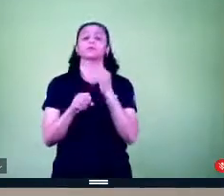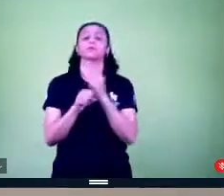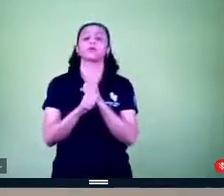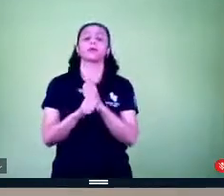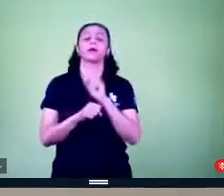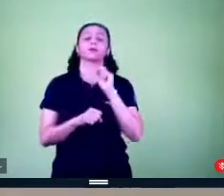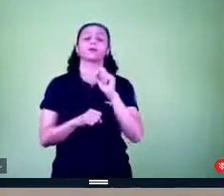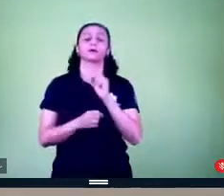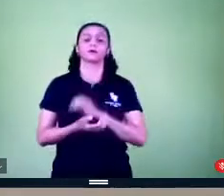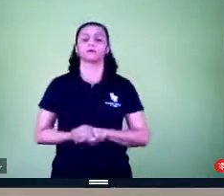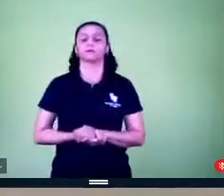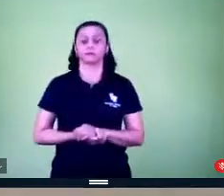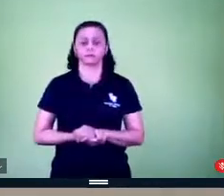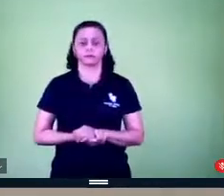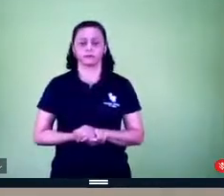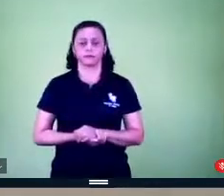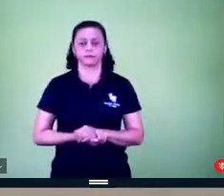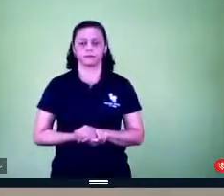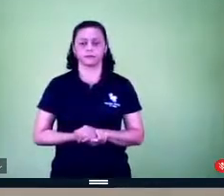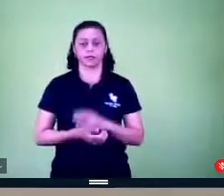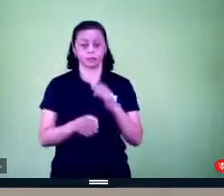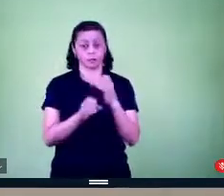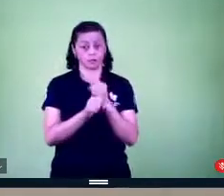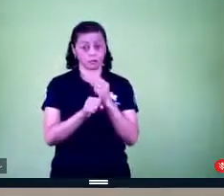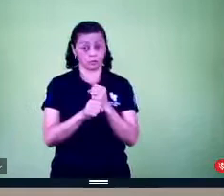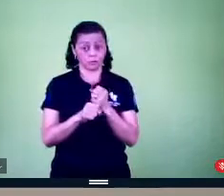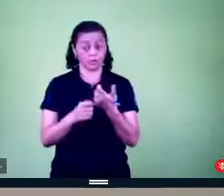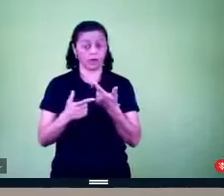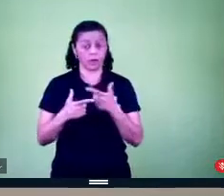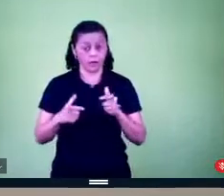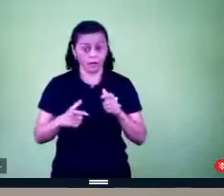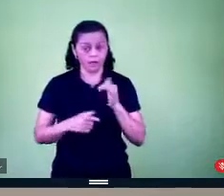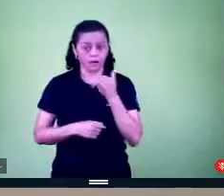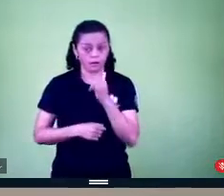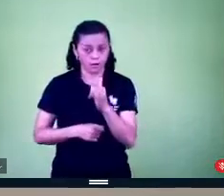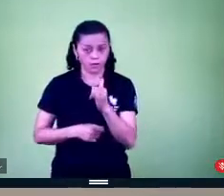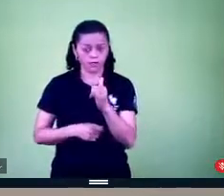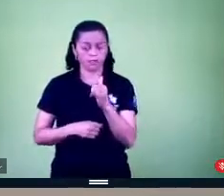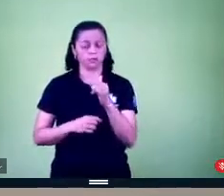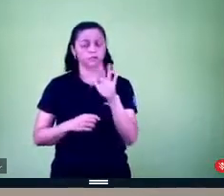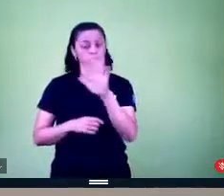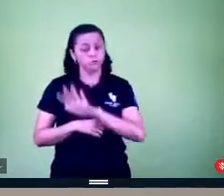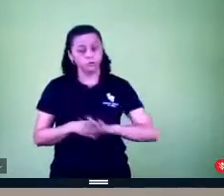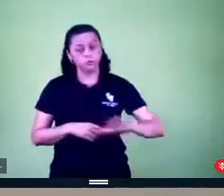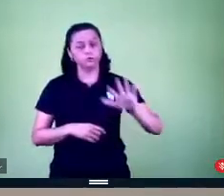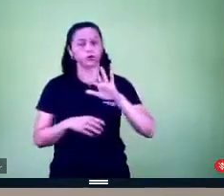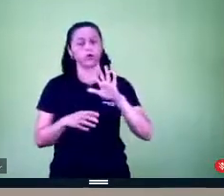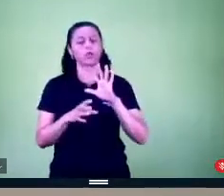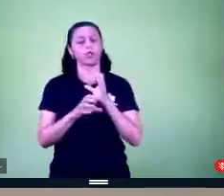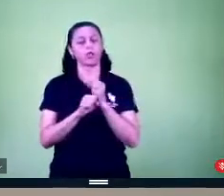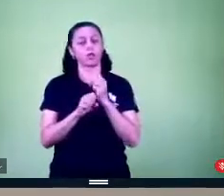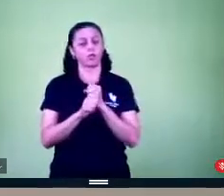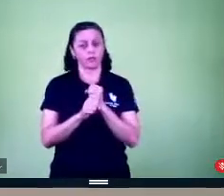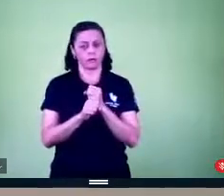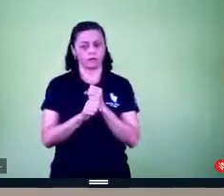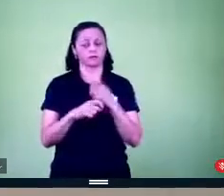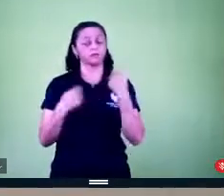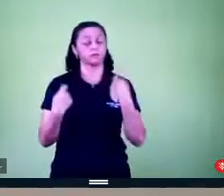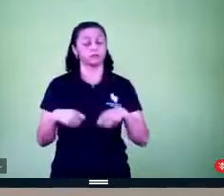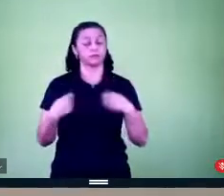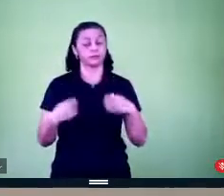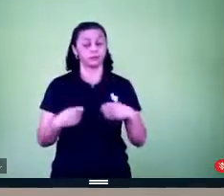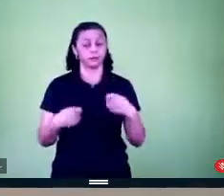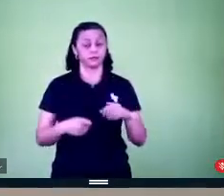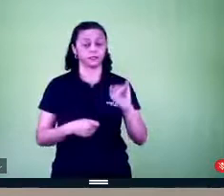a corrente total da minha fonte, ela obrigatoriamente tem que ser o I1 mais o